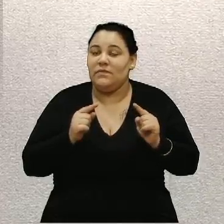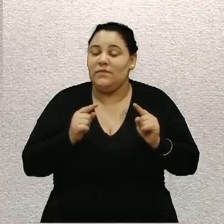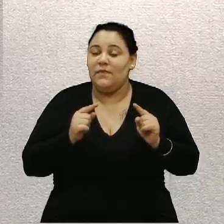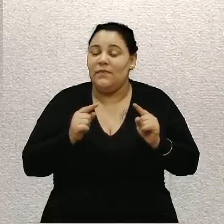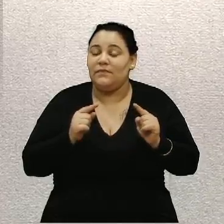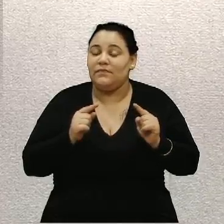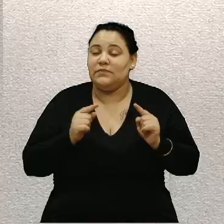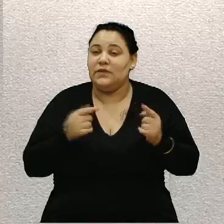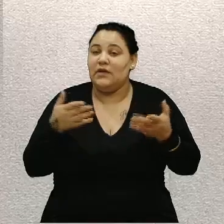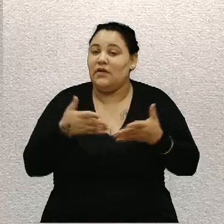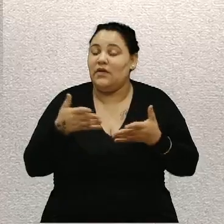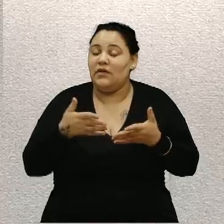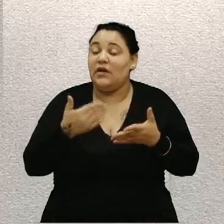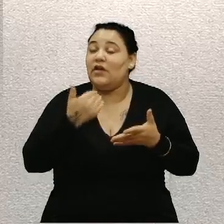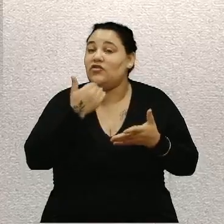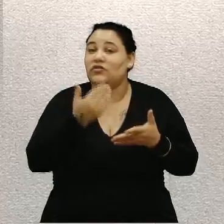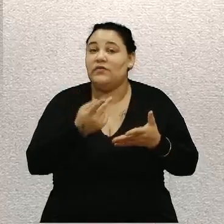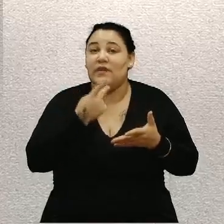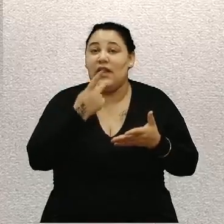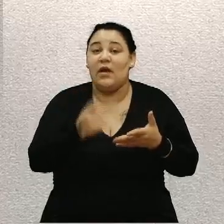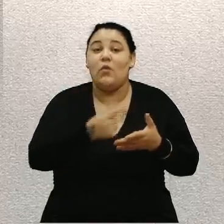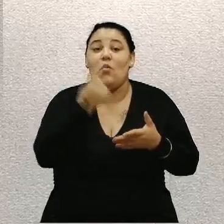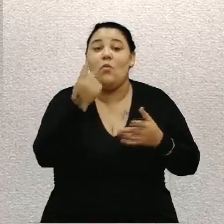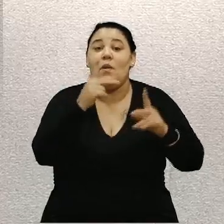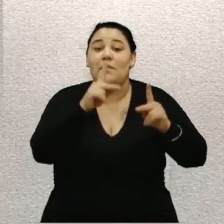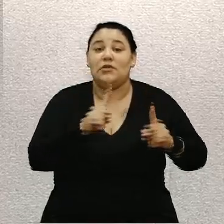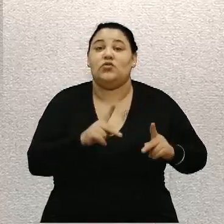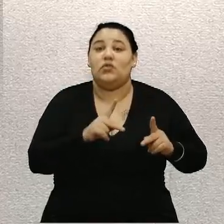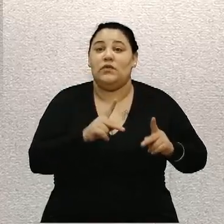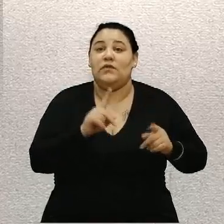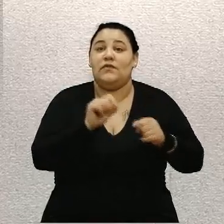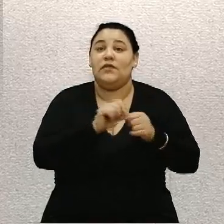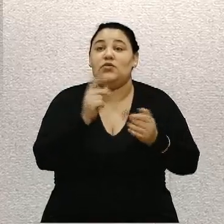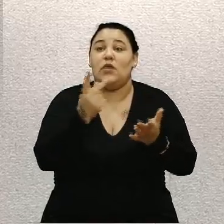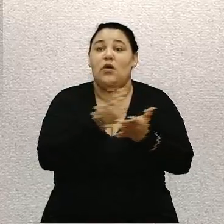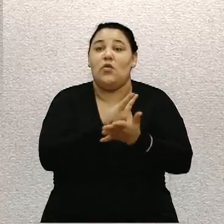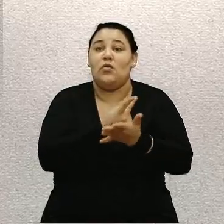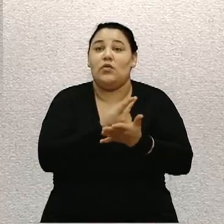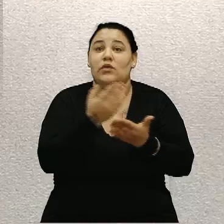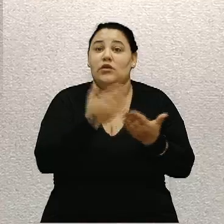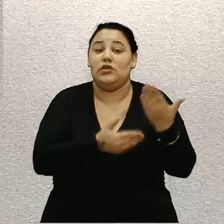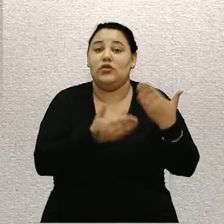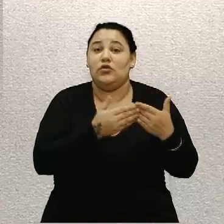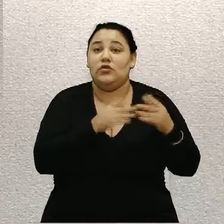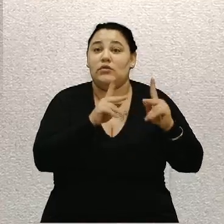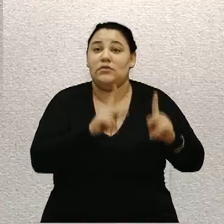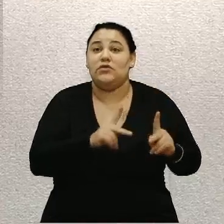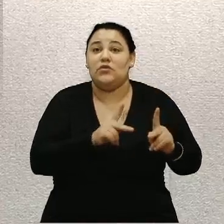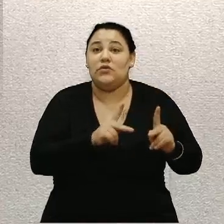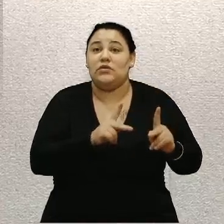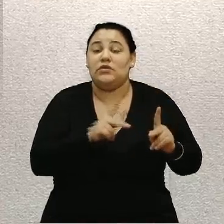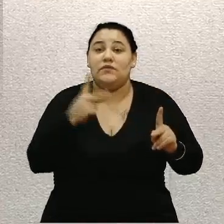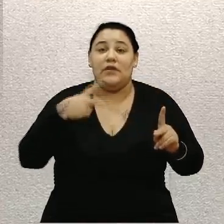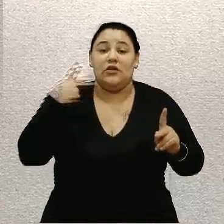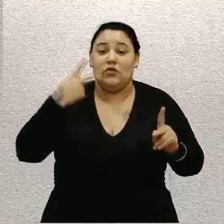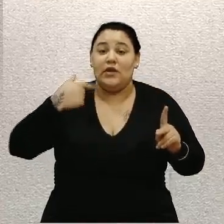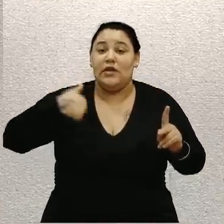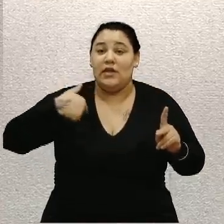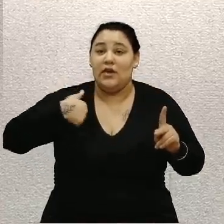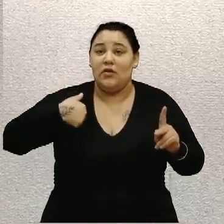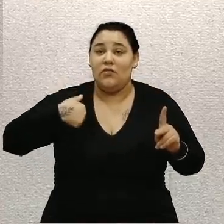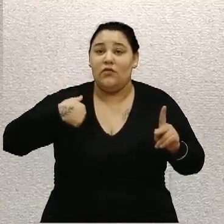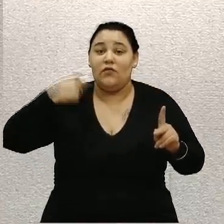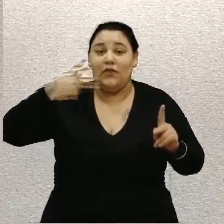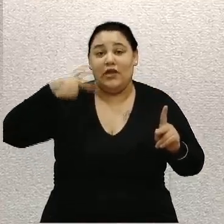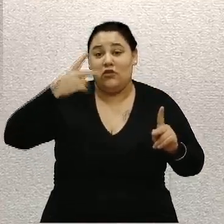determinar que uma pessoa causou erro, foi em comum acordo o pedido e eu fui o parlamentar que apenas falei, tá? Porque